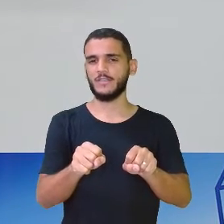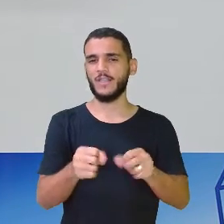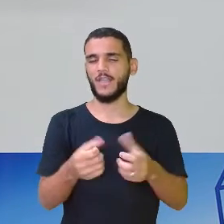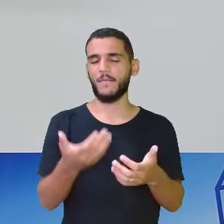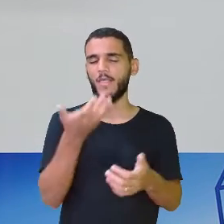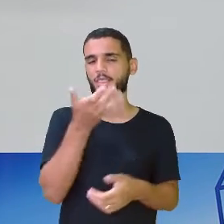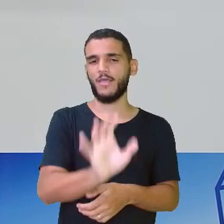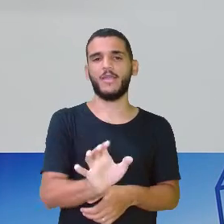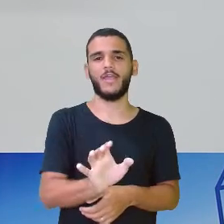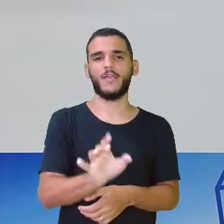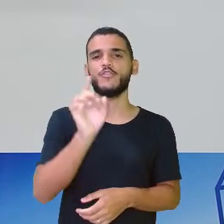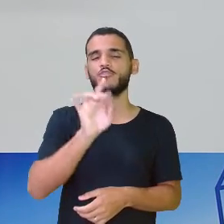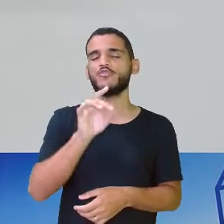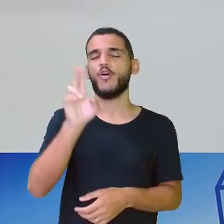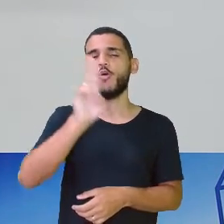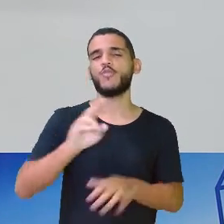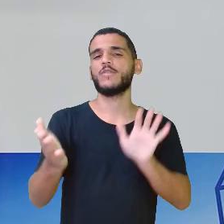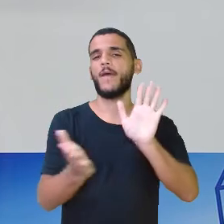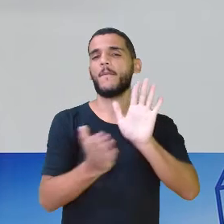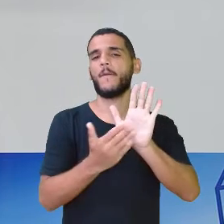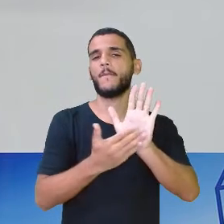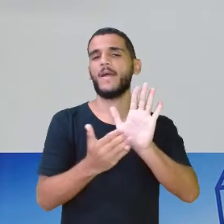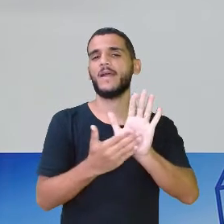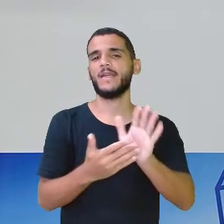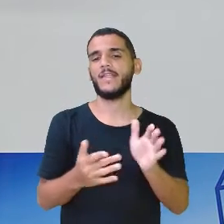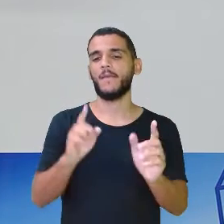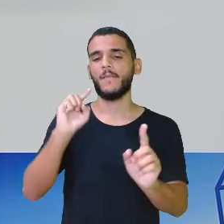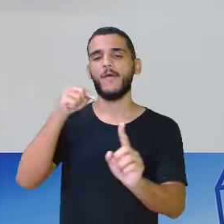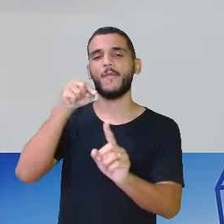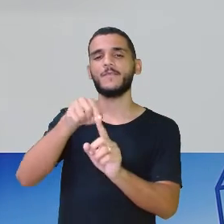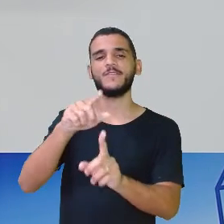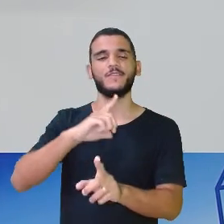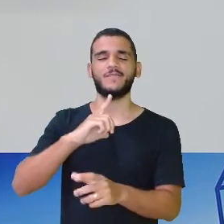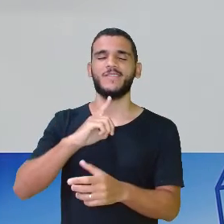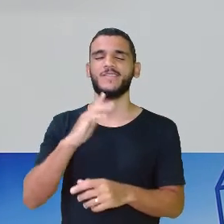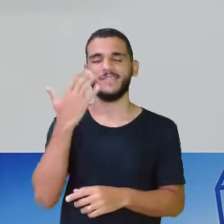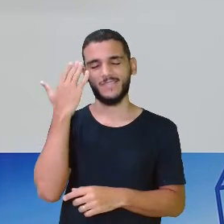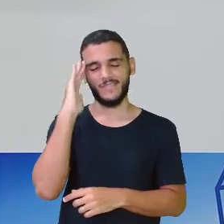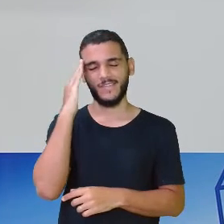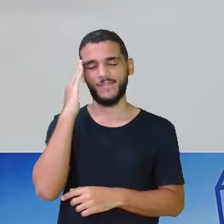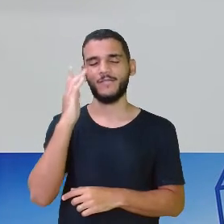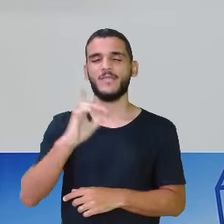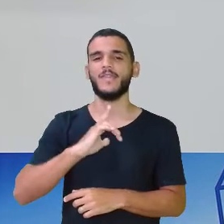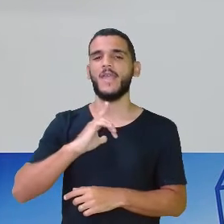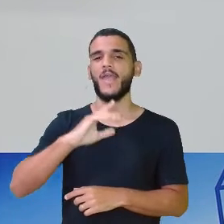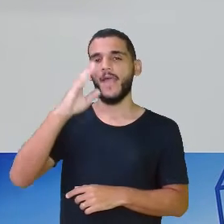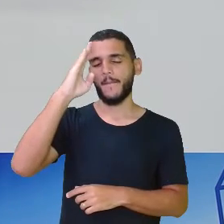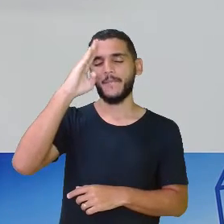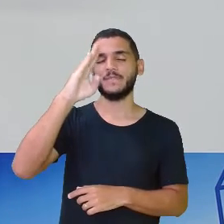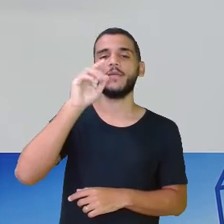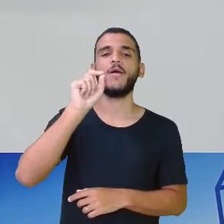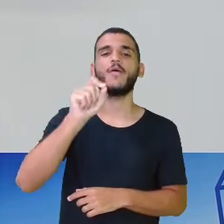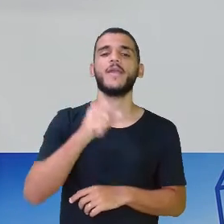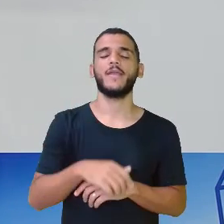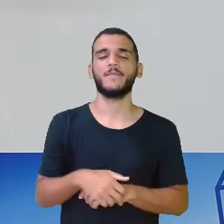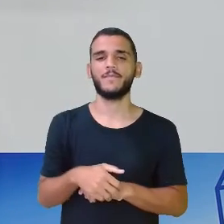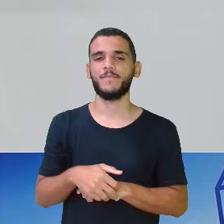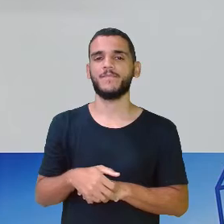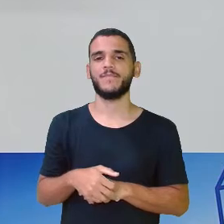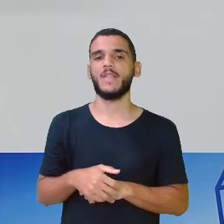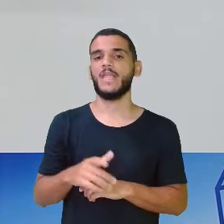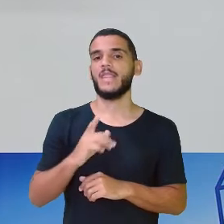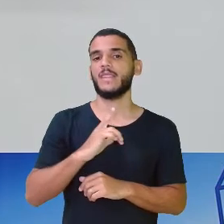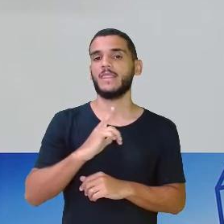aquilo como propaganda para atingir as suas finalidades. Dentre as quais a principal é o quê? Chegar